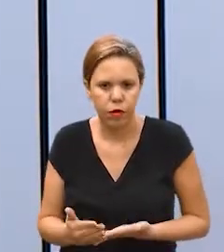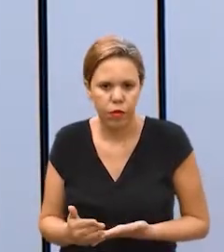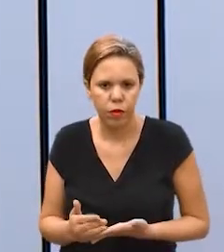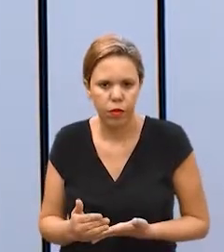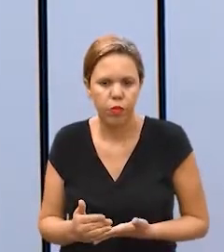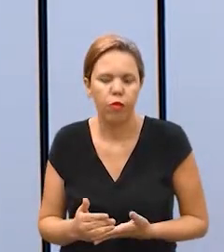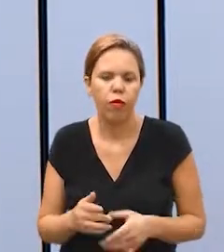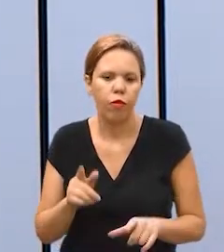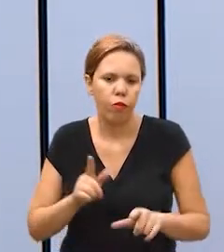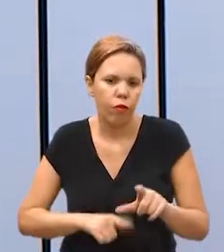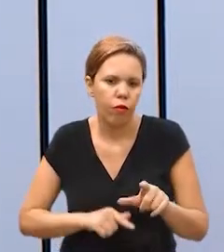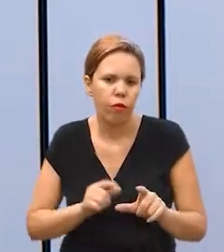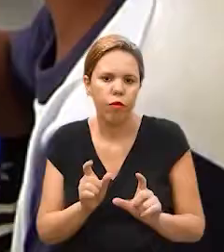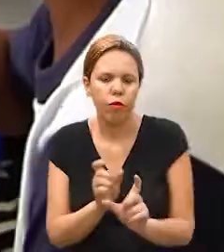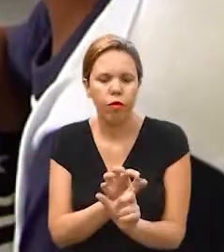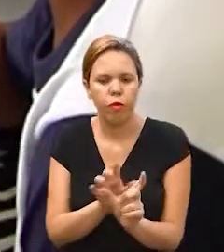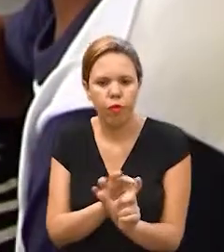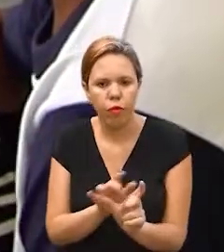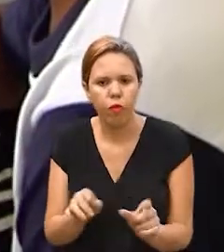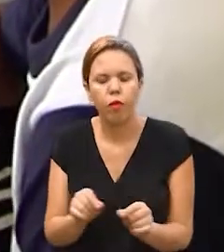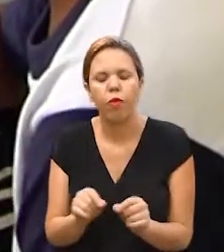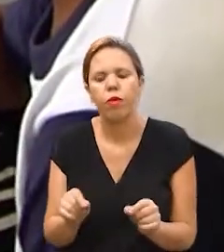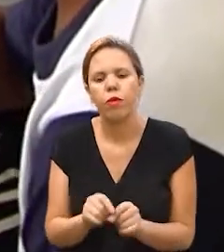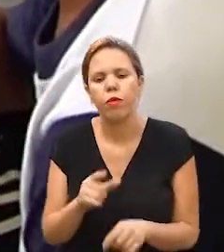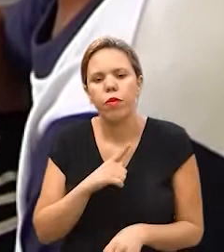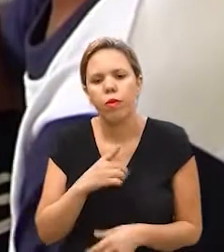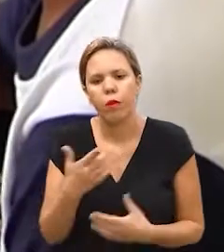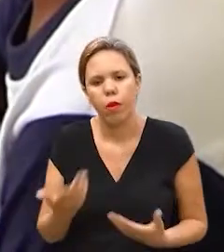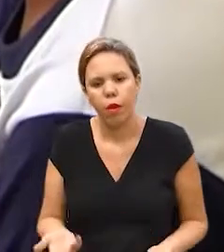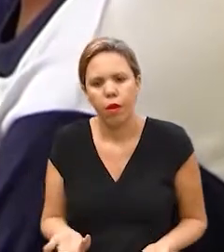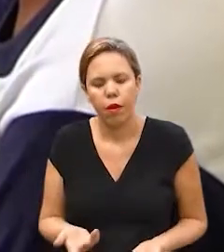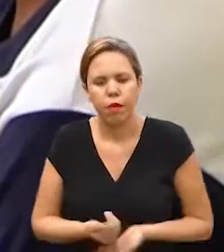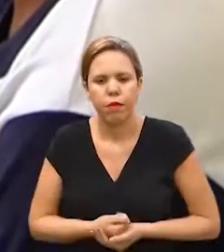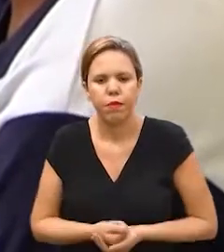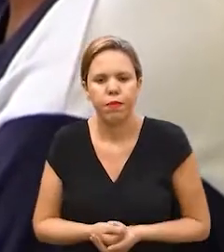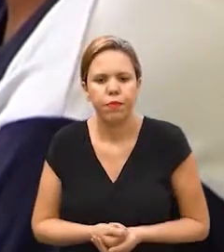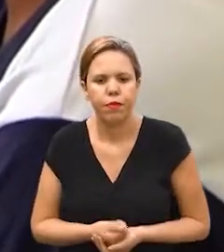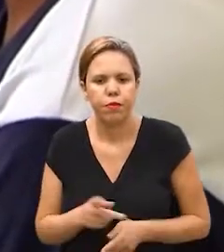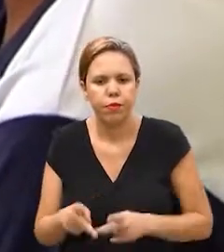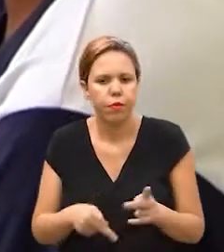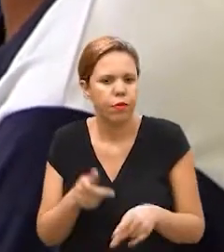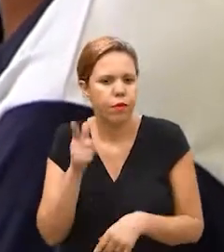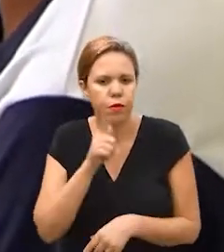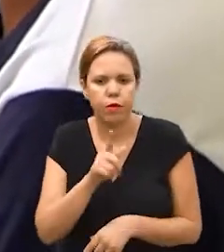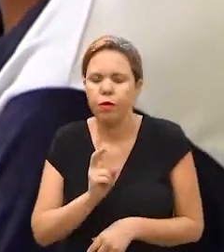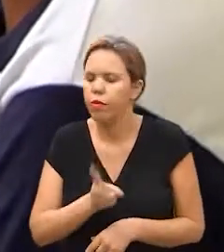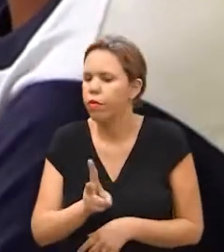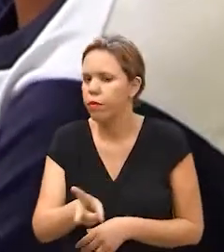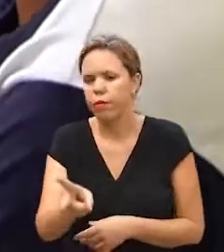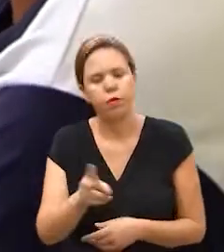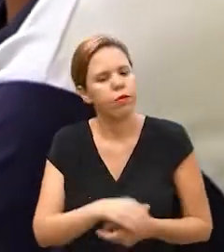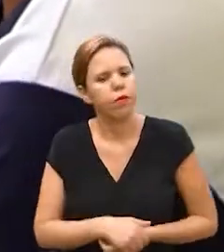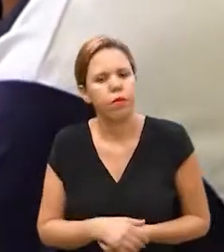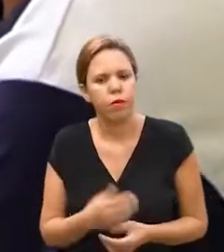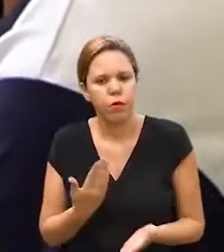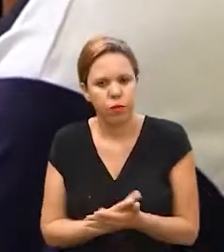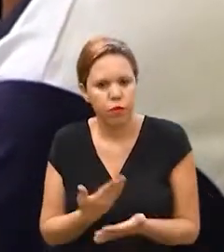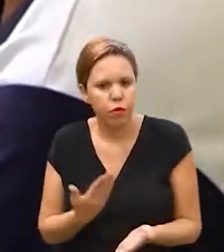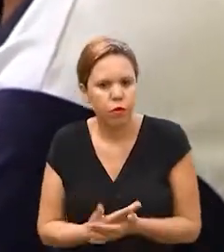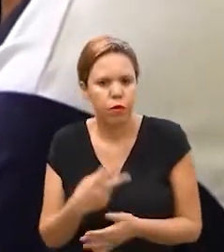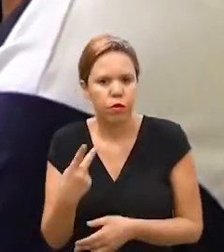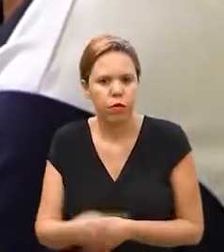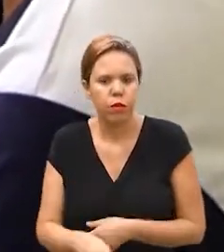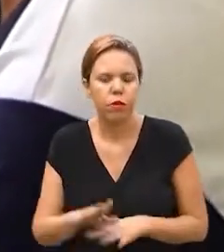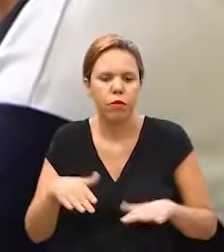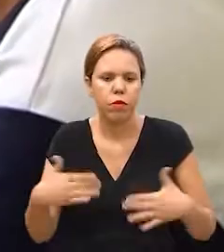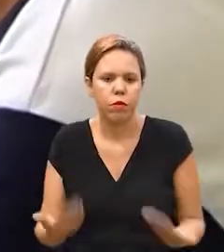no letramento, mas tem o analfabetismo e aquelas pessoas que não conseguiram dar continuidade aos seus estudos. Então,